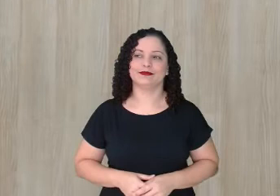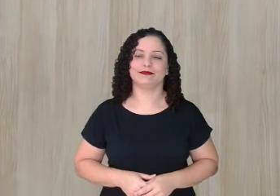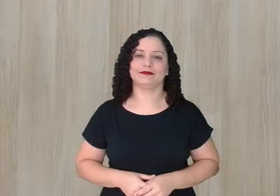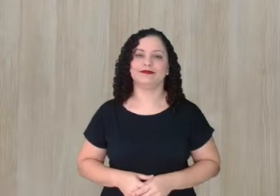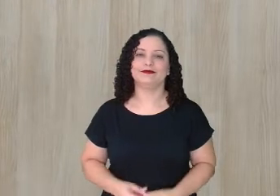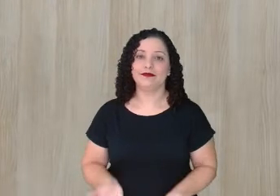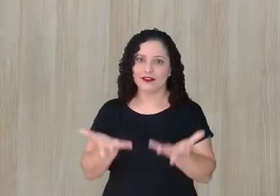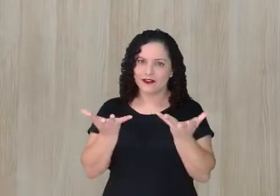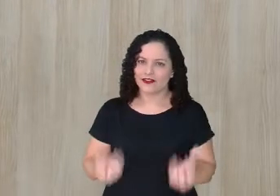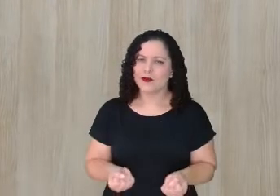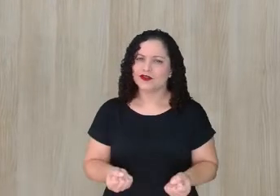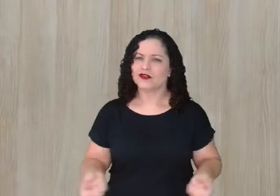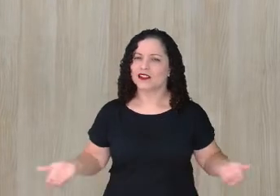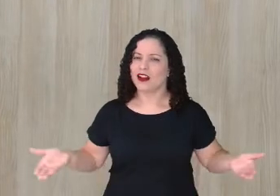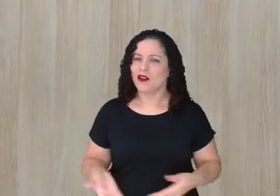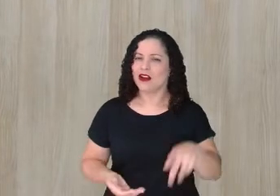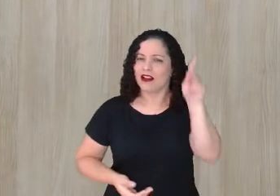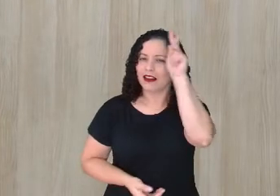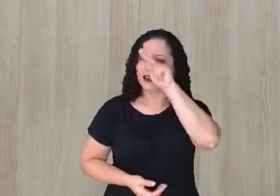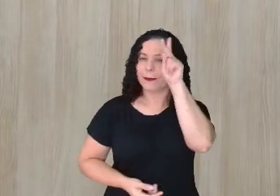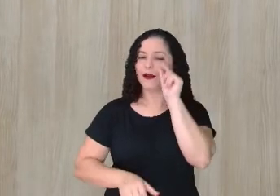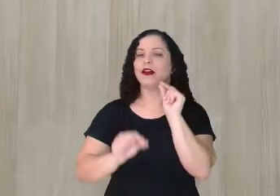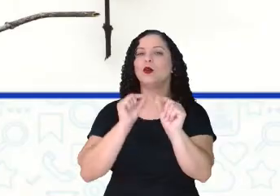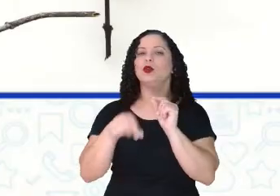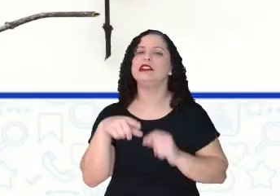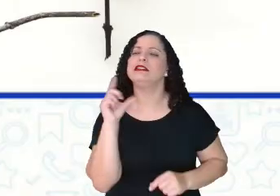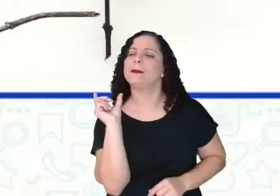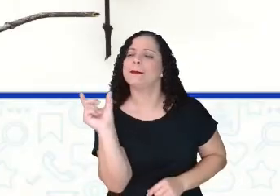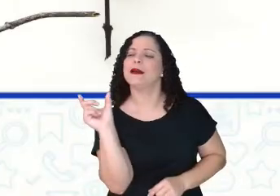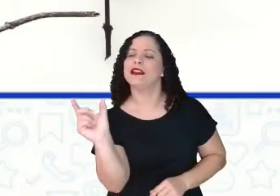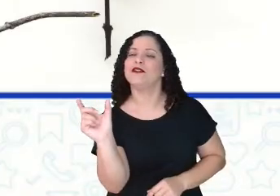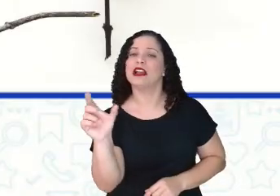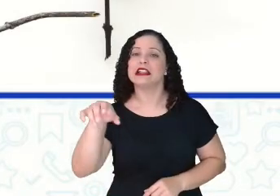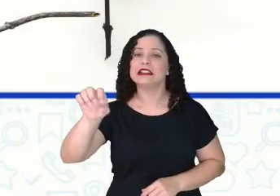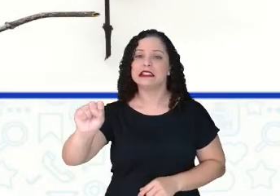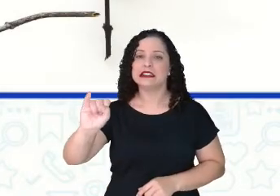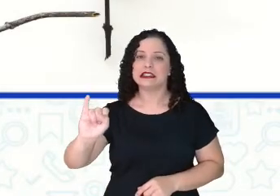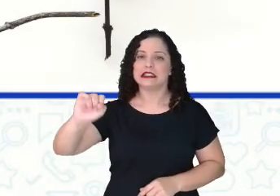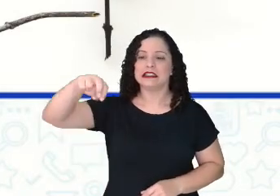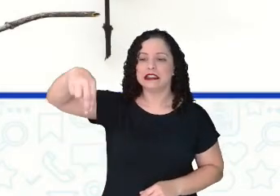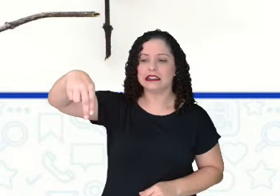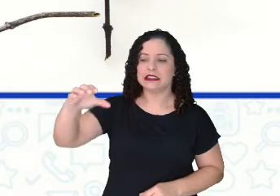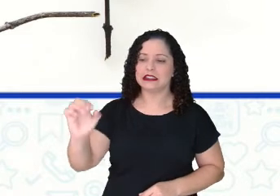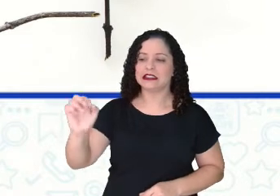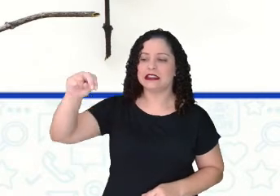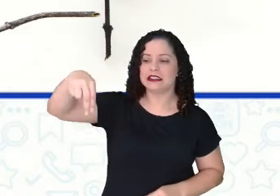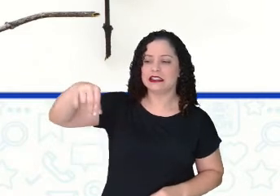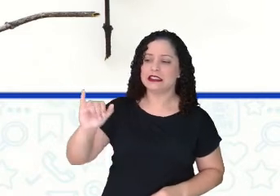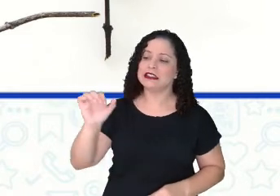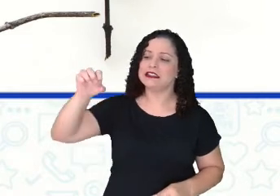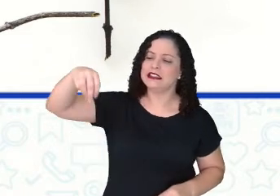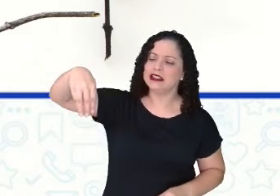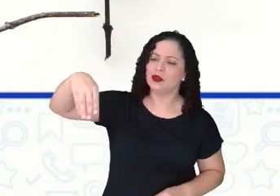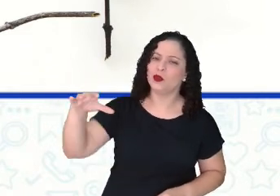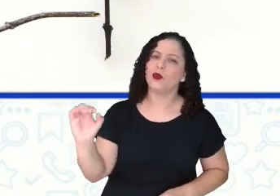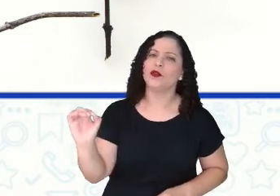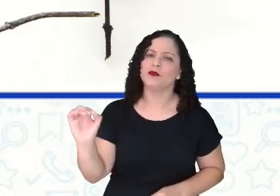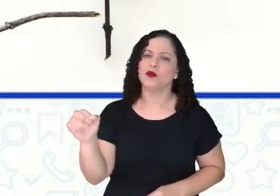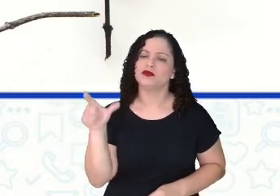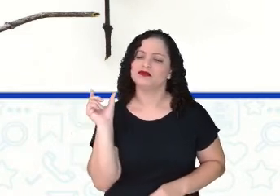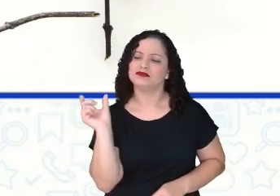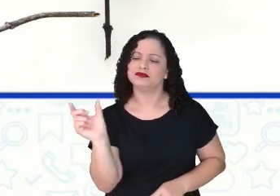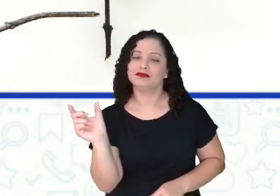Então, vamos lembrar o que é sinônimo? Sinônimo, e aí? Lembram que, de repente, vocês